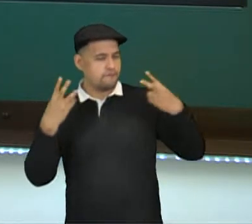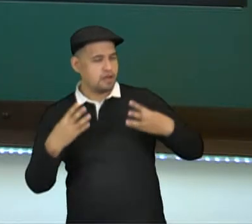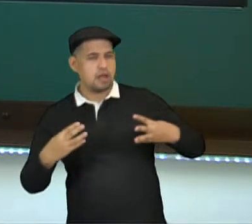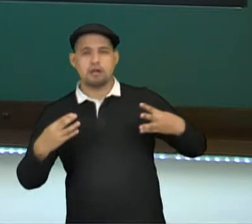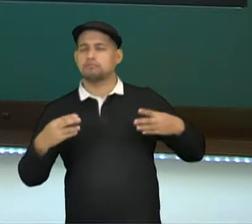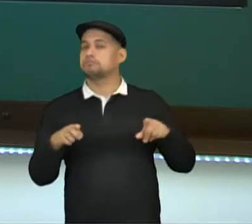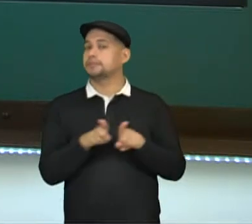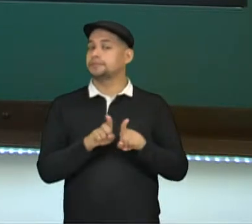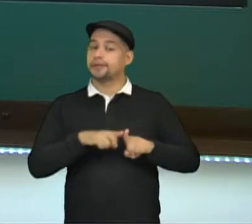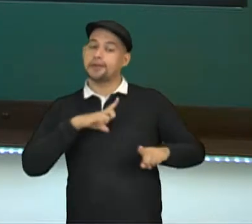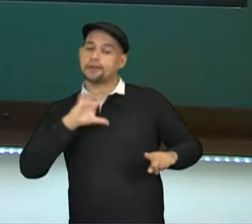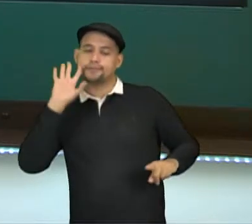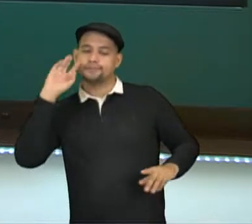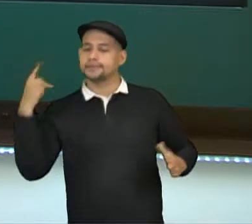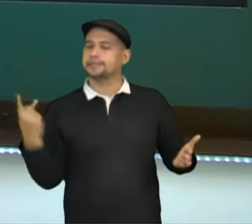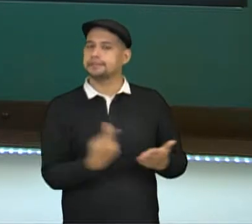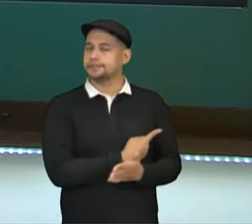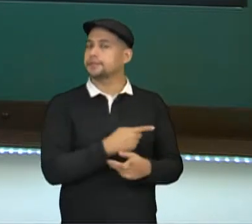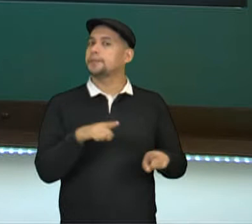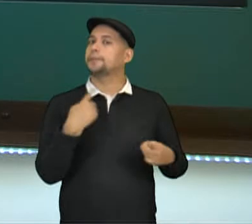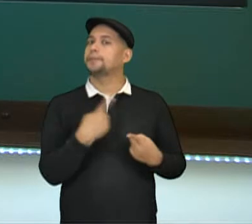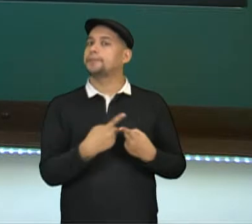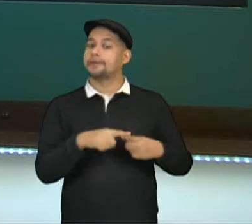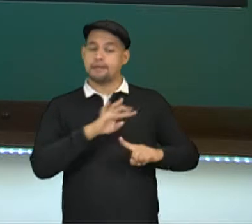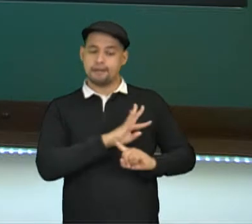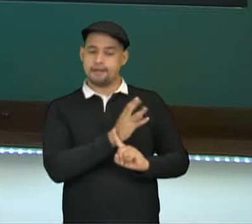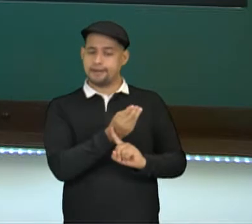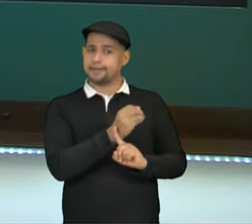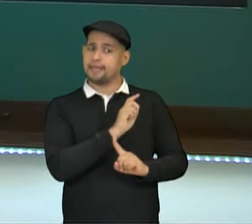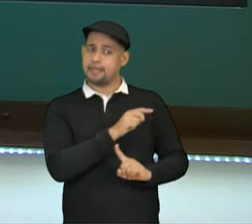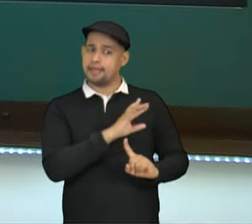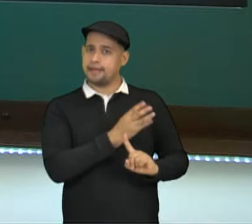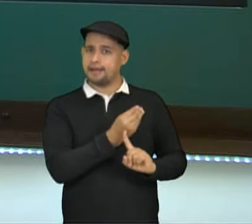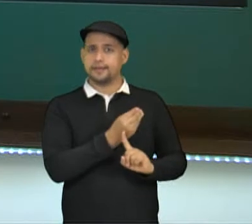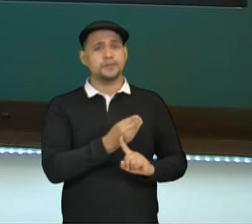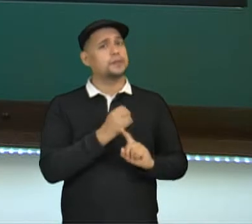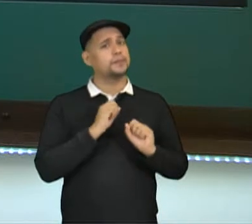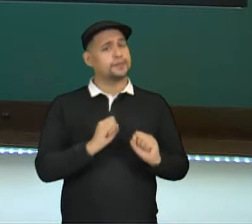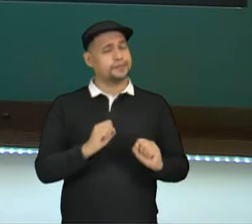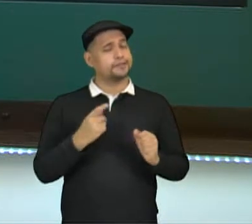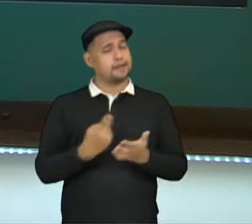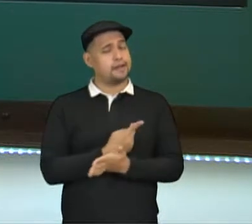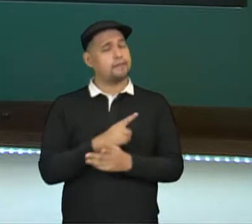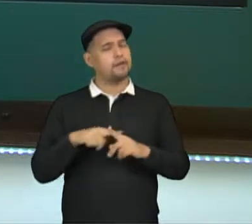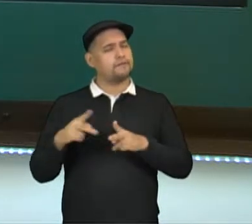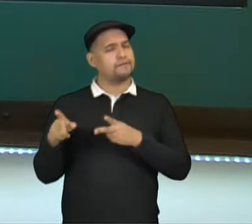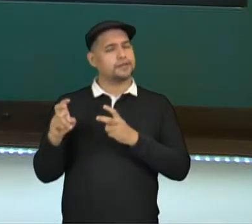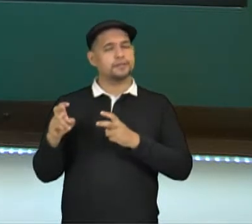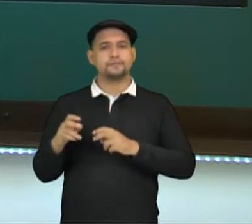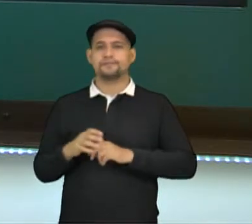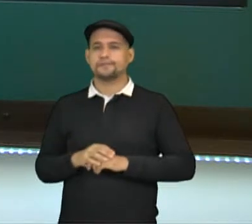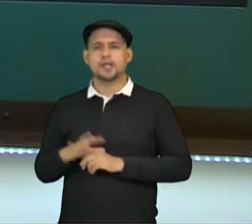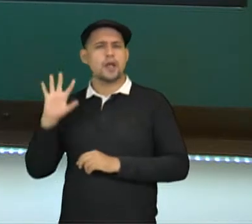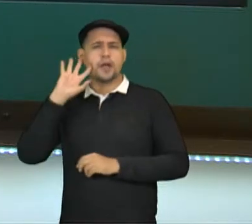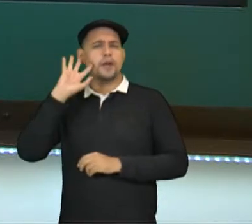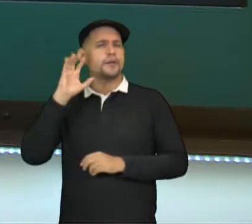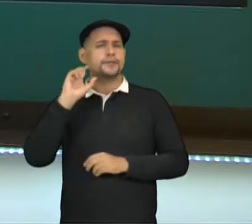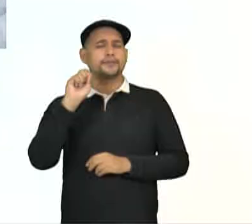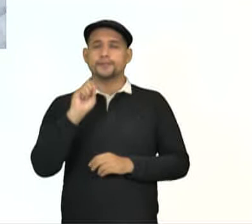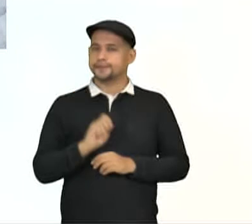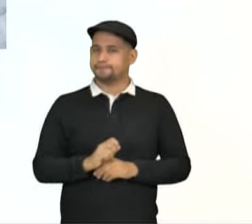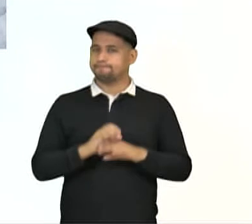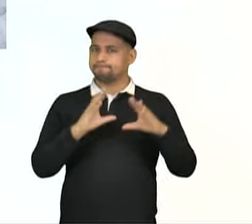entrar ao lado do erro, porque arte, mesmo sendo arte, ela pode errar. Então vamos ver. Acontece as noites